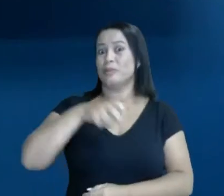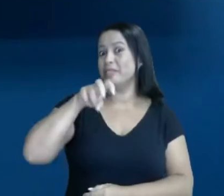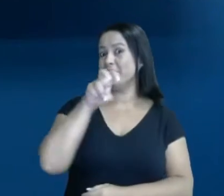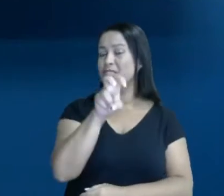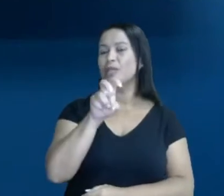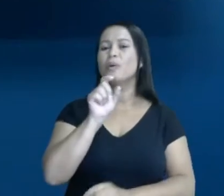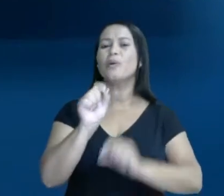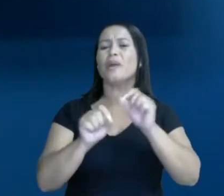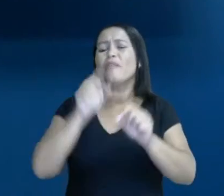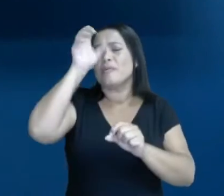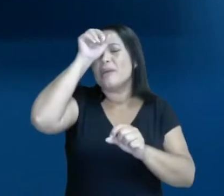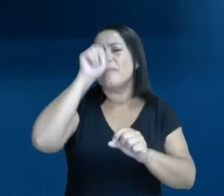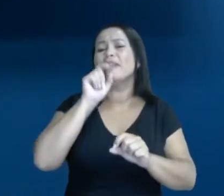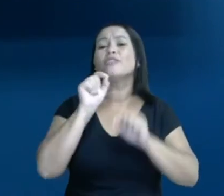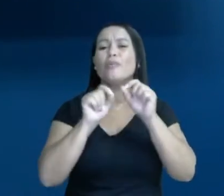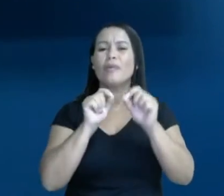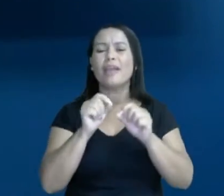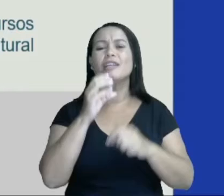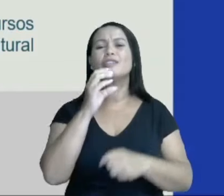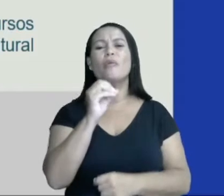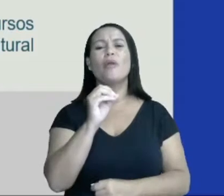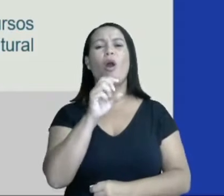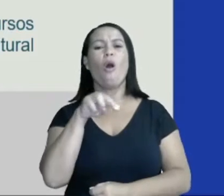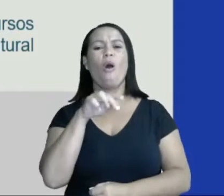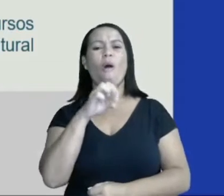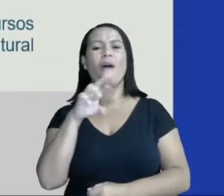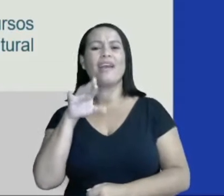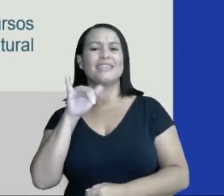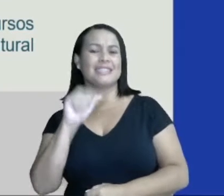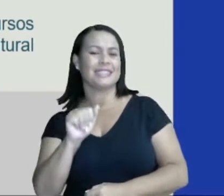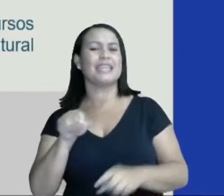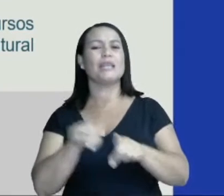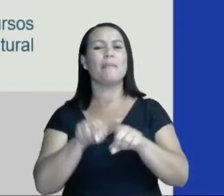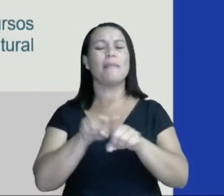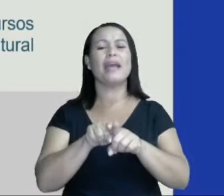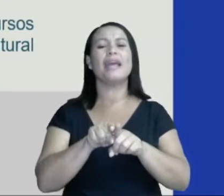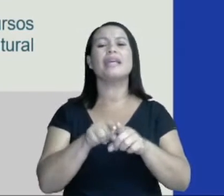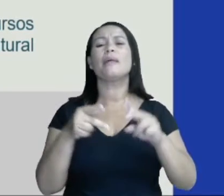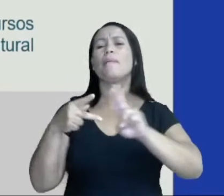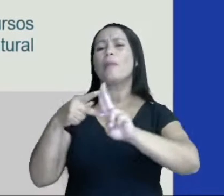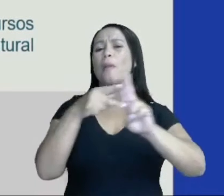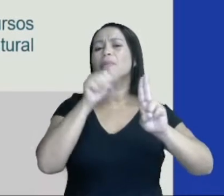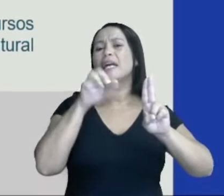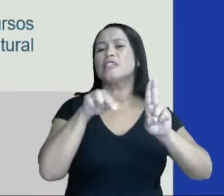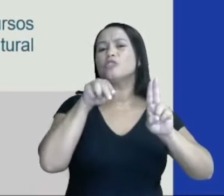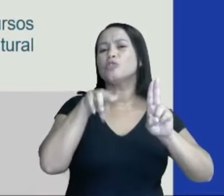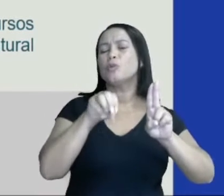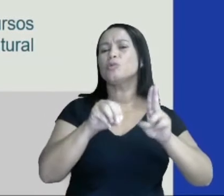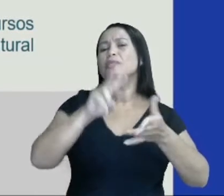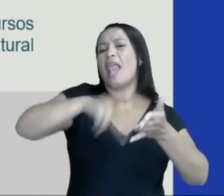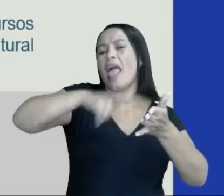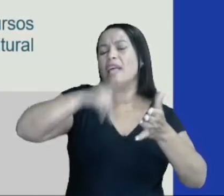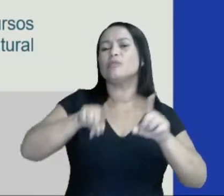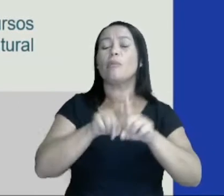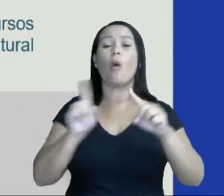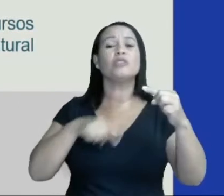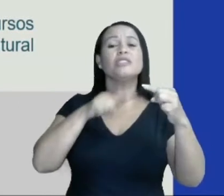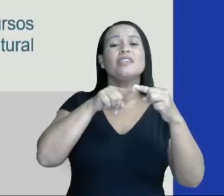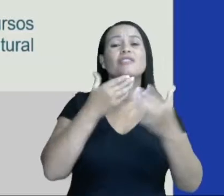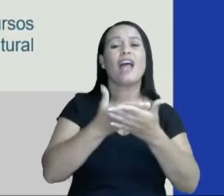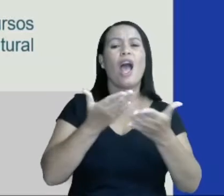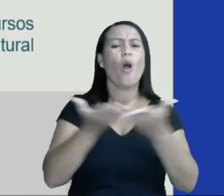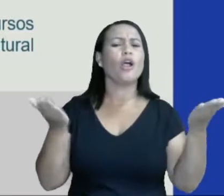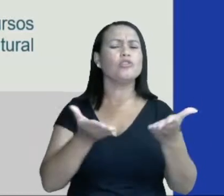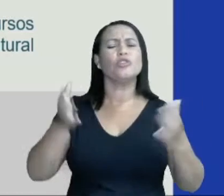5. Nós vamos aprender sobre concorrência de pronomes átonos e leísmo. O objetivo da nossa aula de hoje